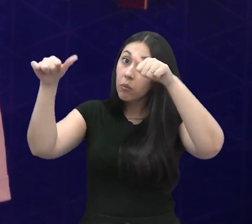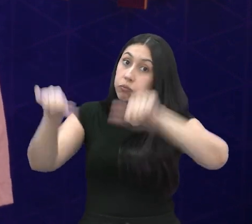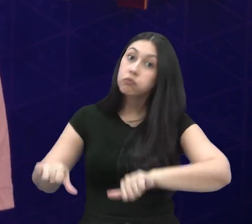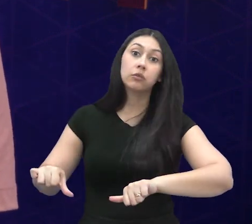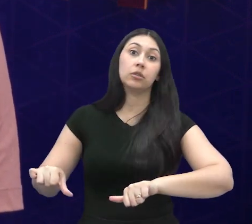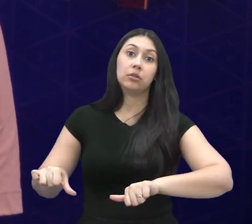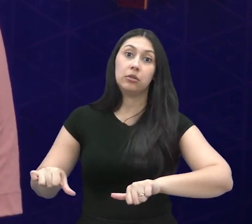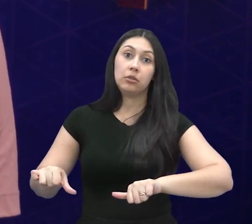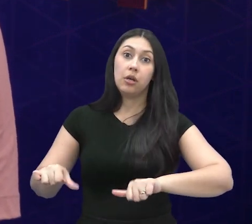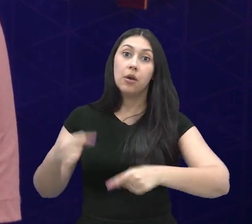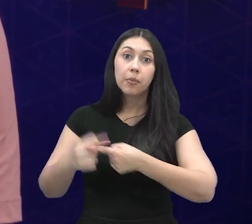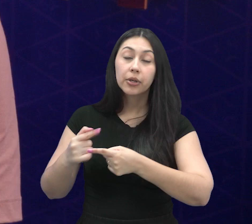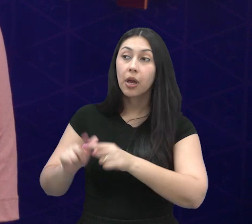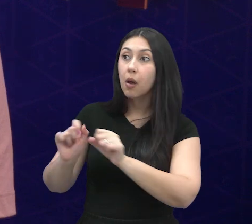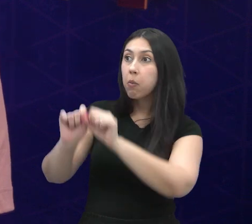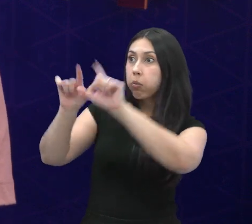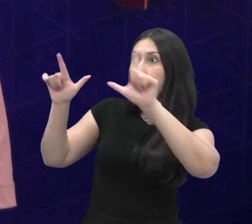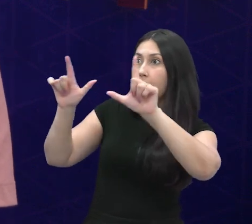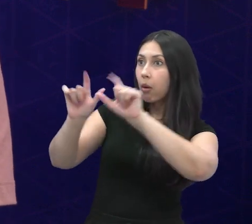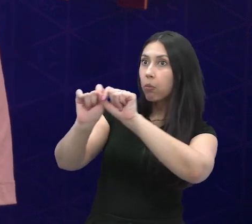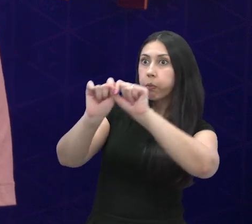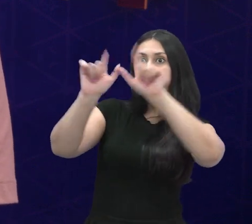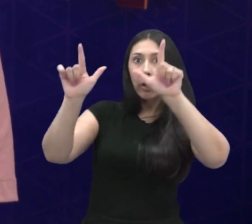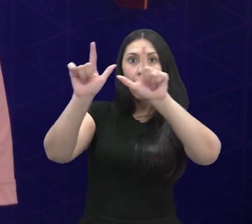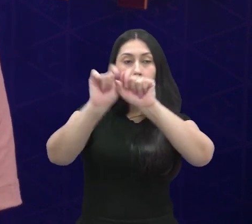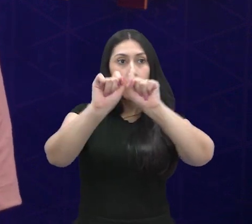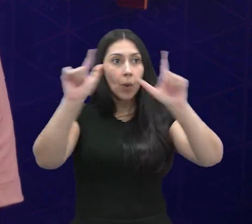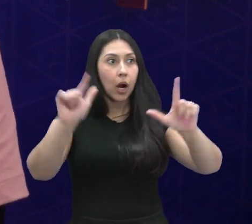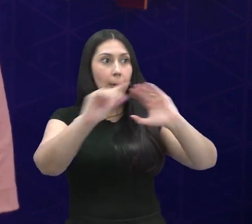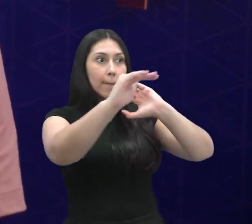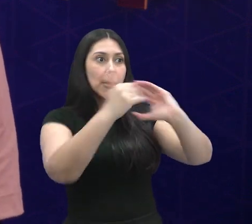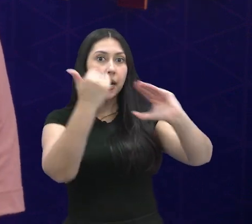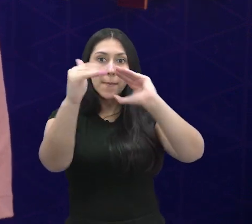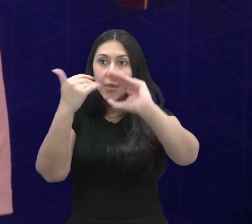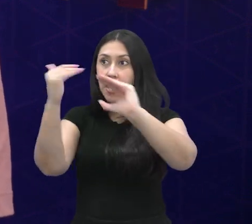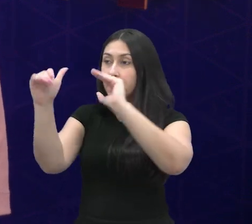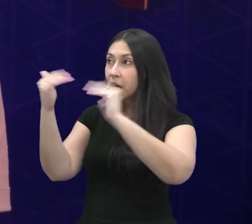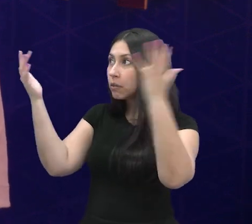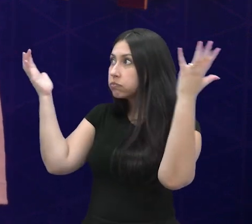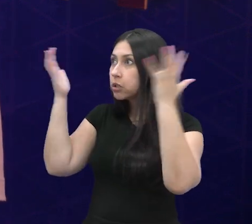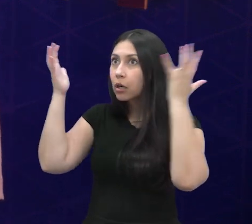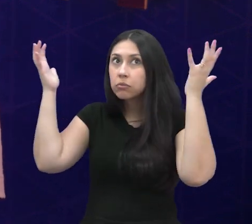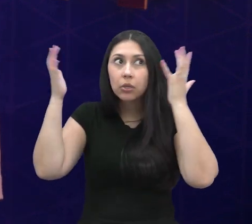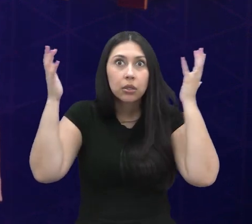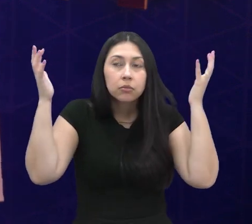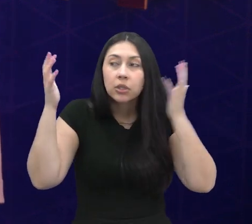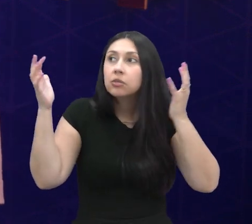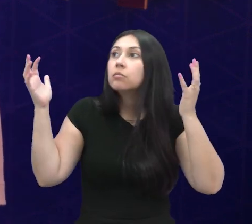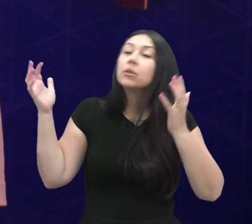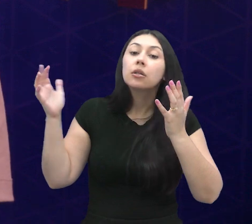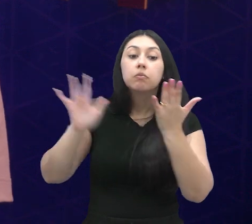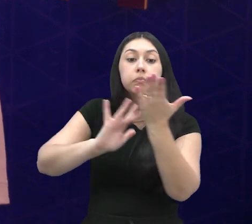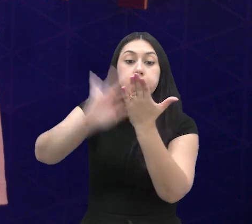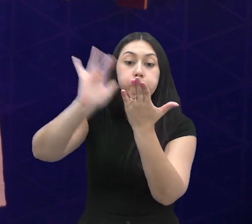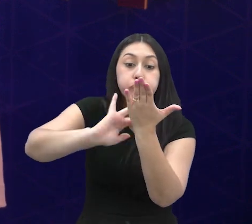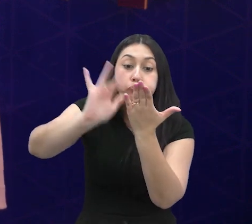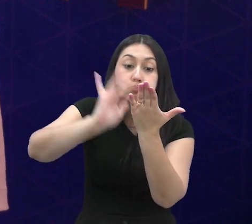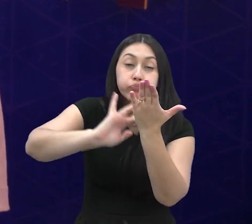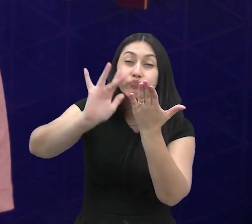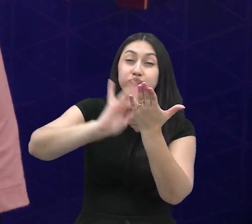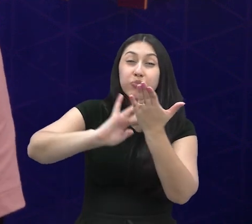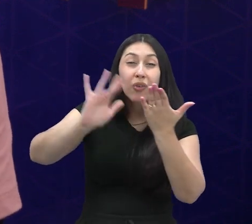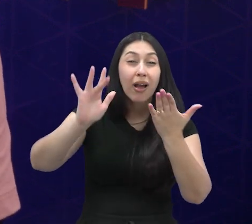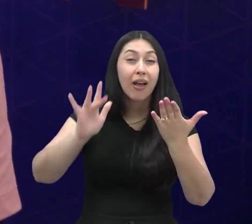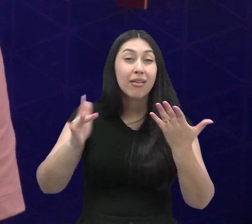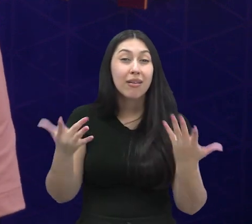mais, então as redes sociais te mostram cada vez mais, e aí você começa a ir mais atrás, e aí isso começa a